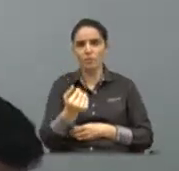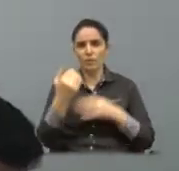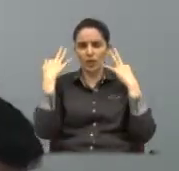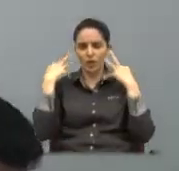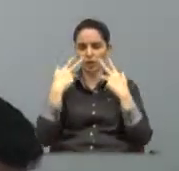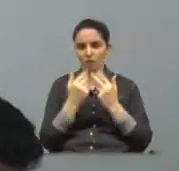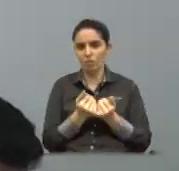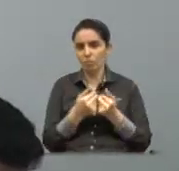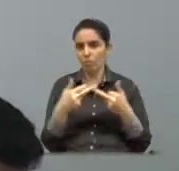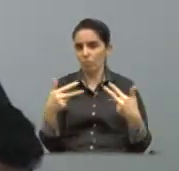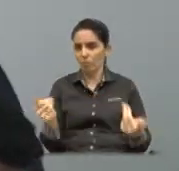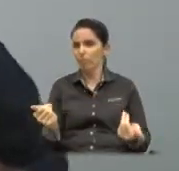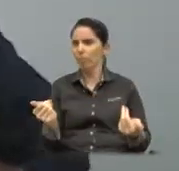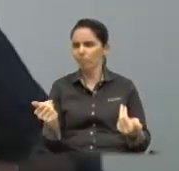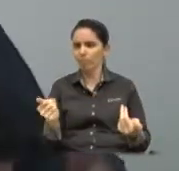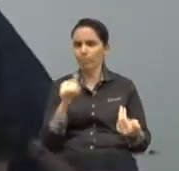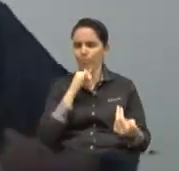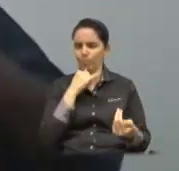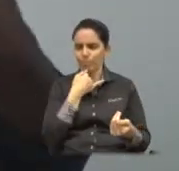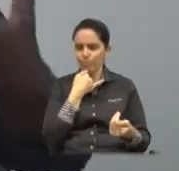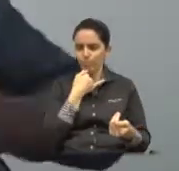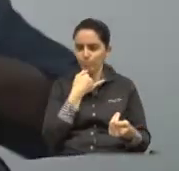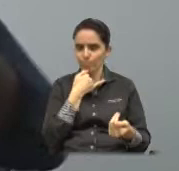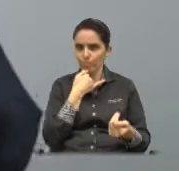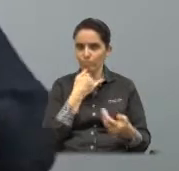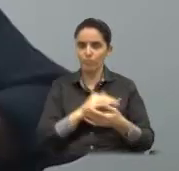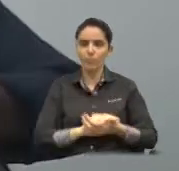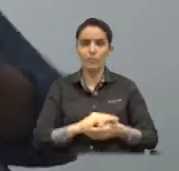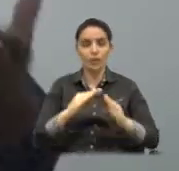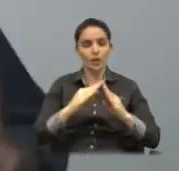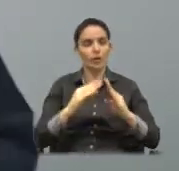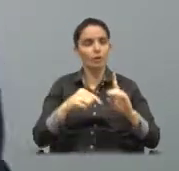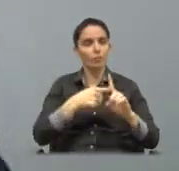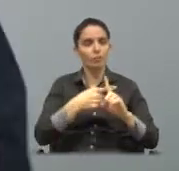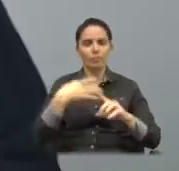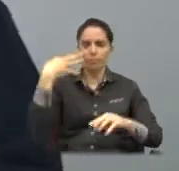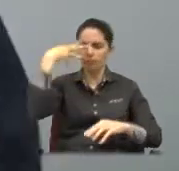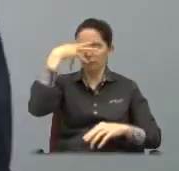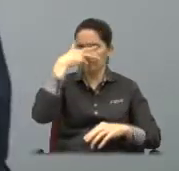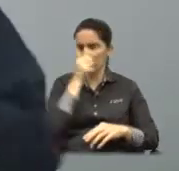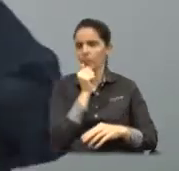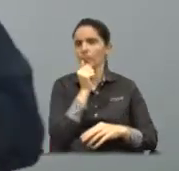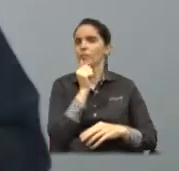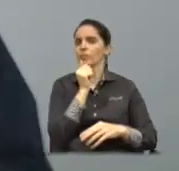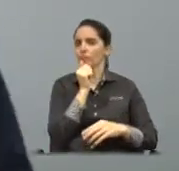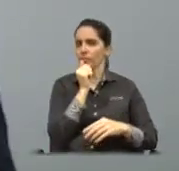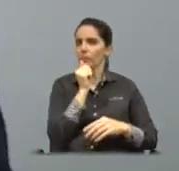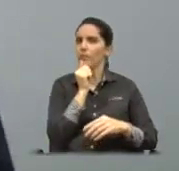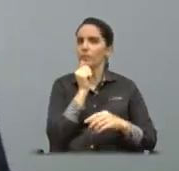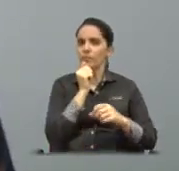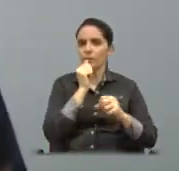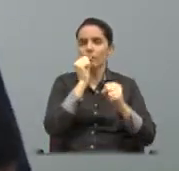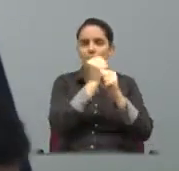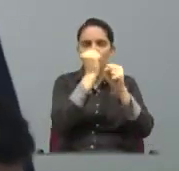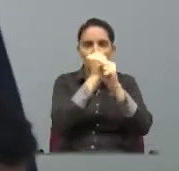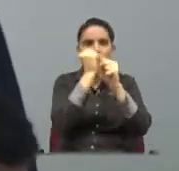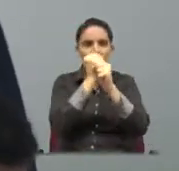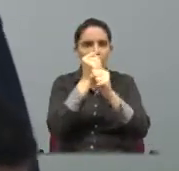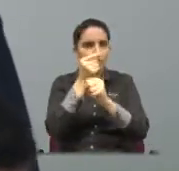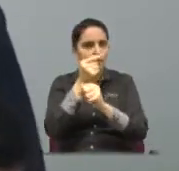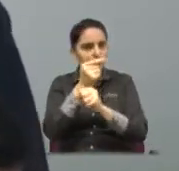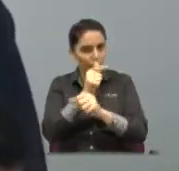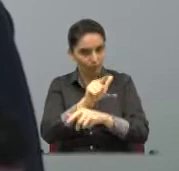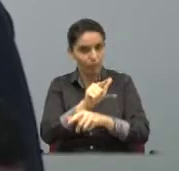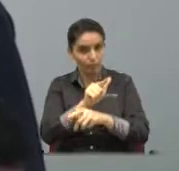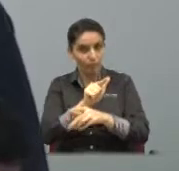Mas, enfim, a igreja ficou maravilhosa, bela no primeiro momento, e agora as reformas modificaram um pouco a sua arquitetura